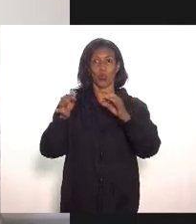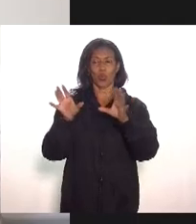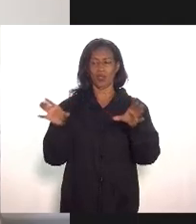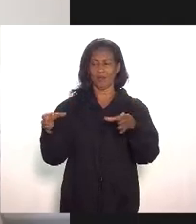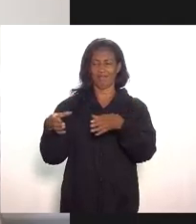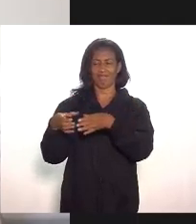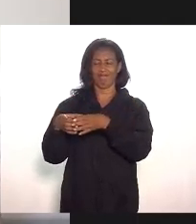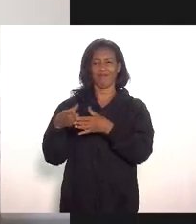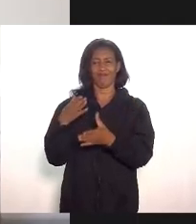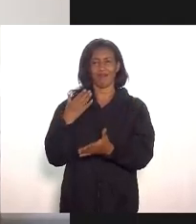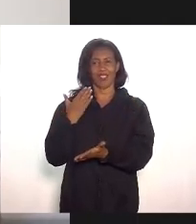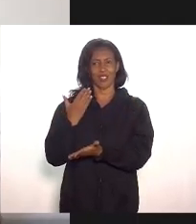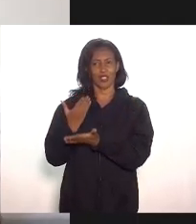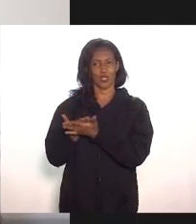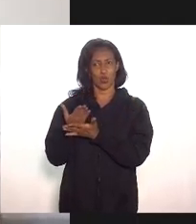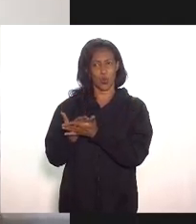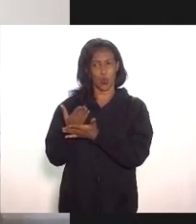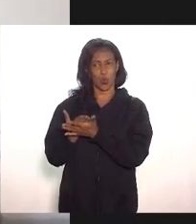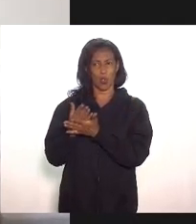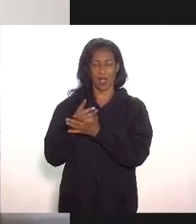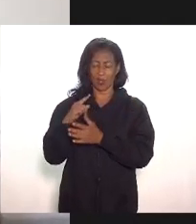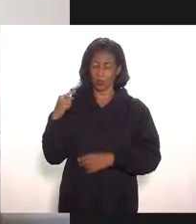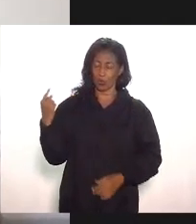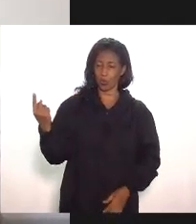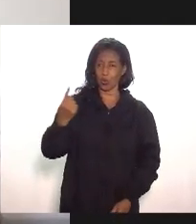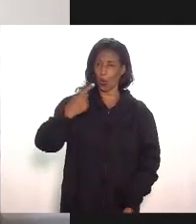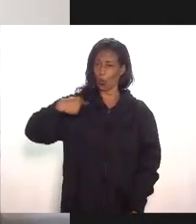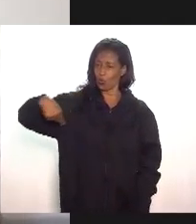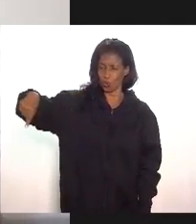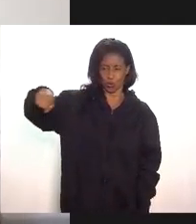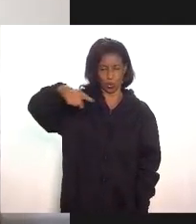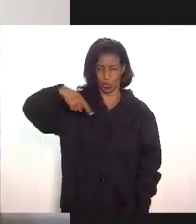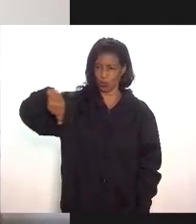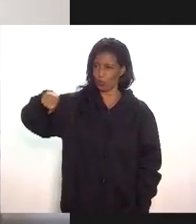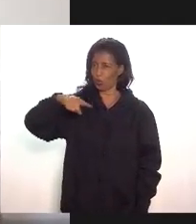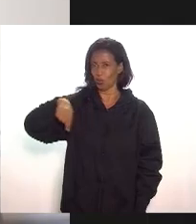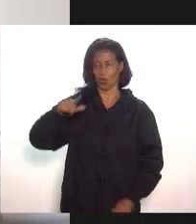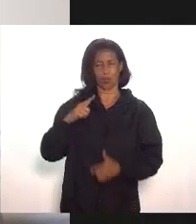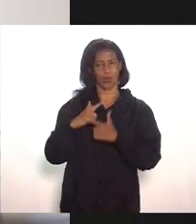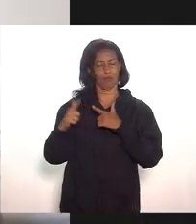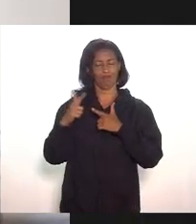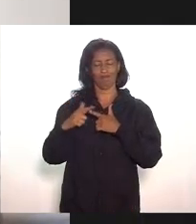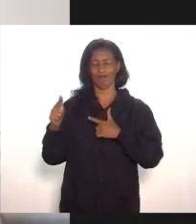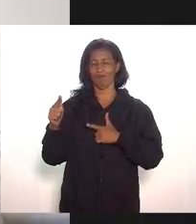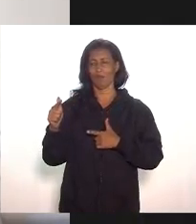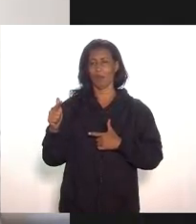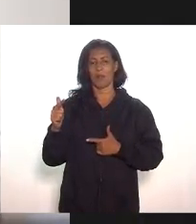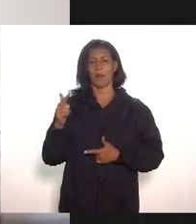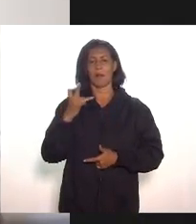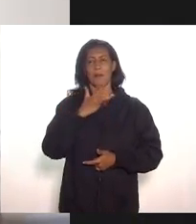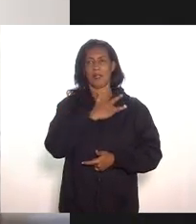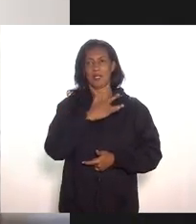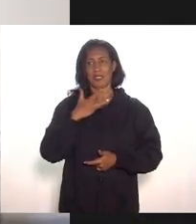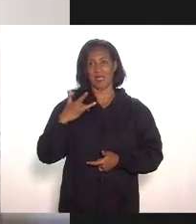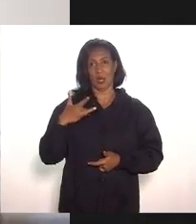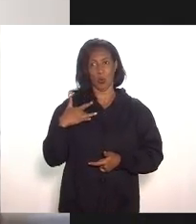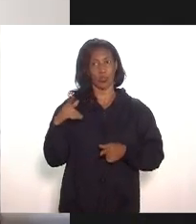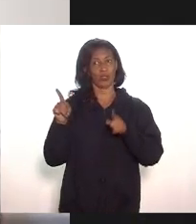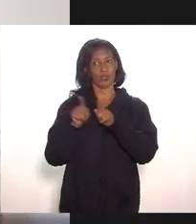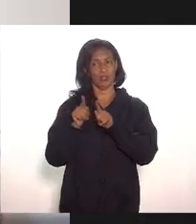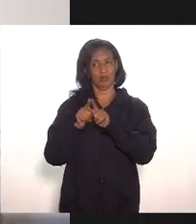escolar em um risco para a saúde pública, em um risco para a própria educação.